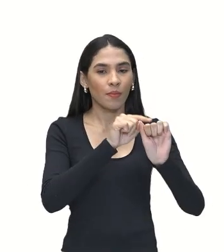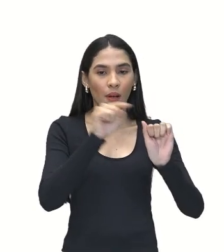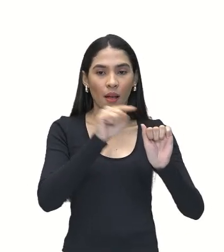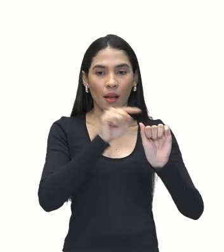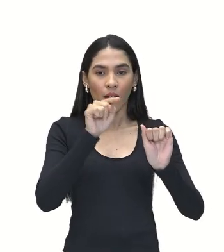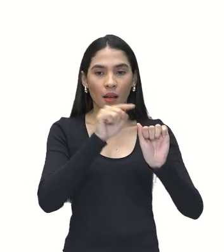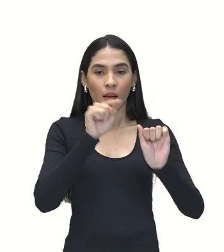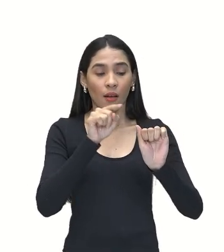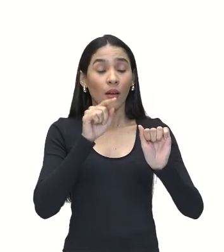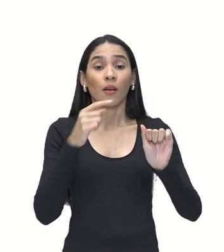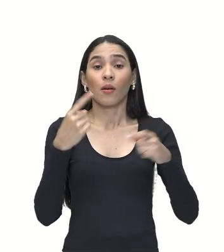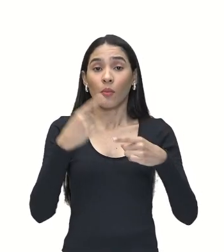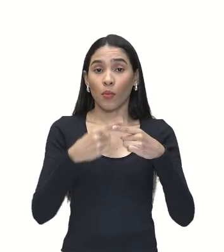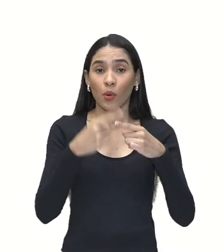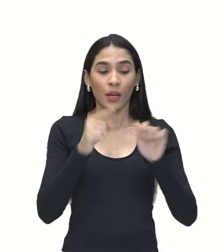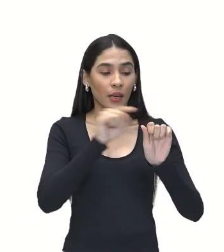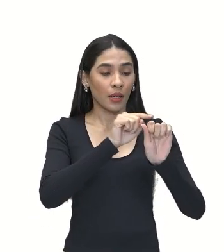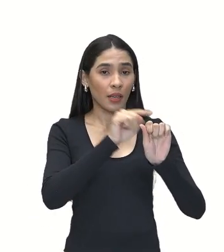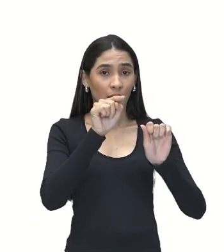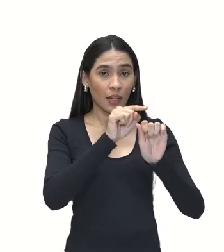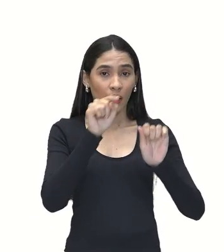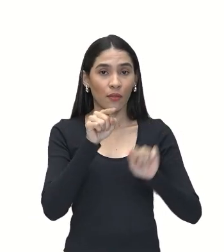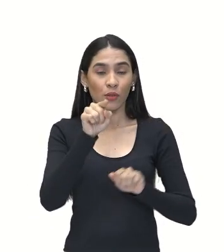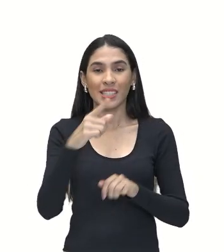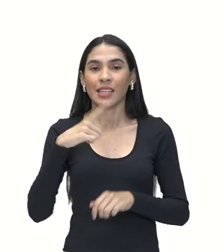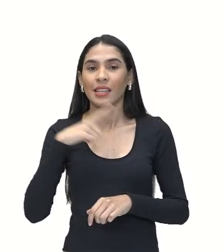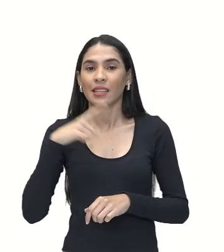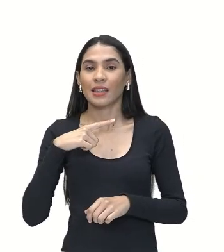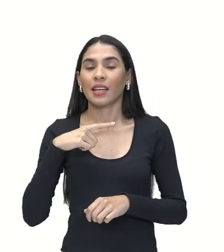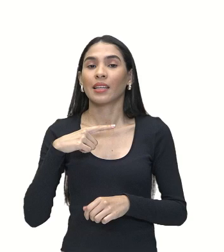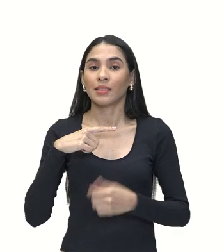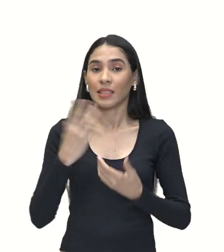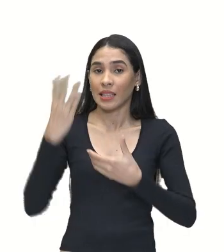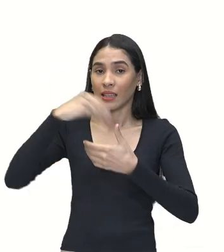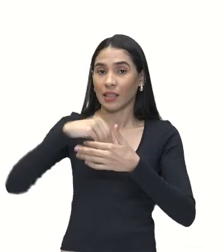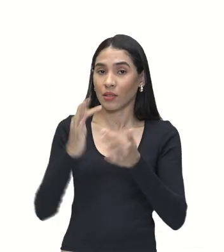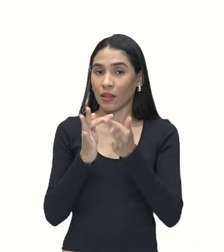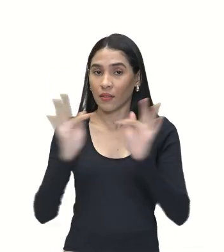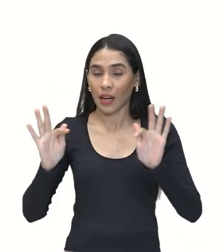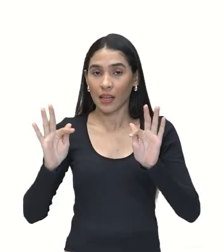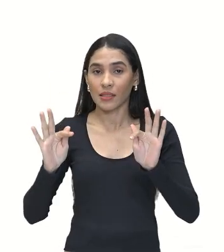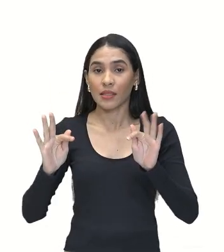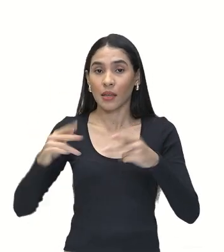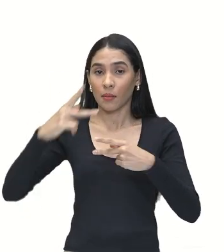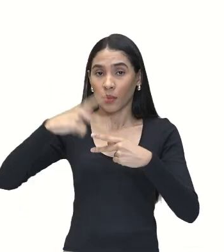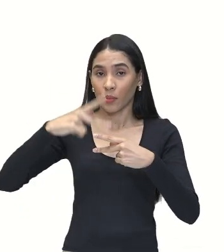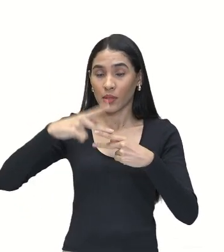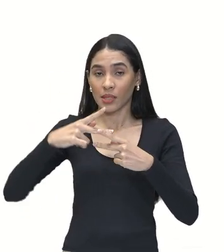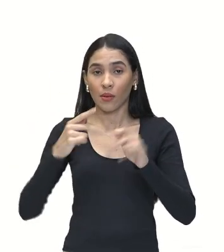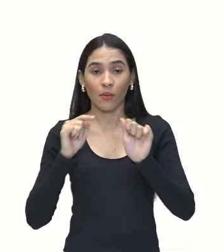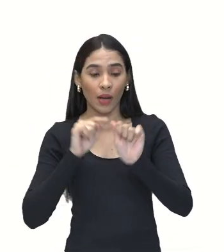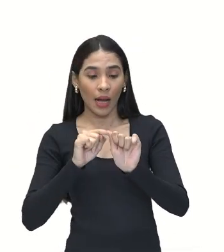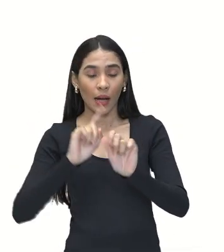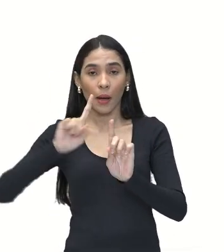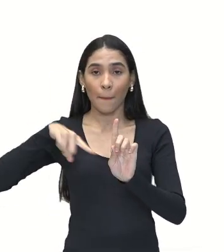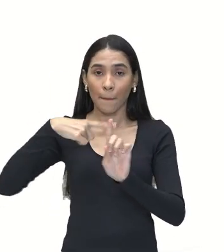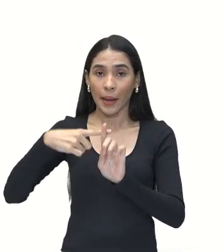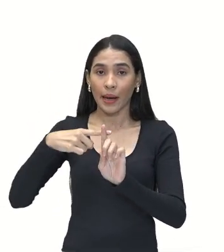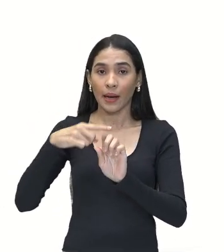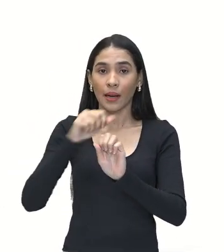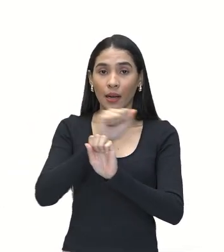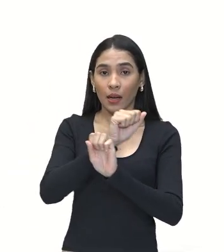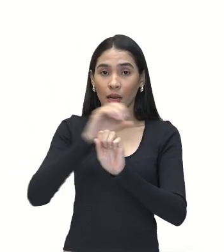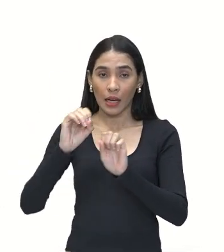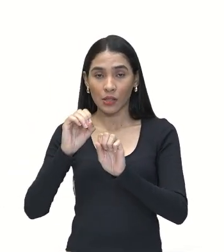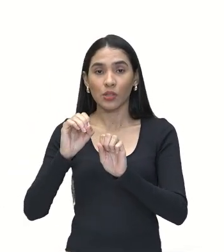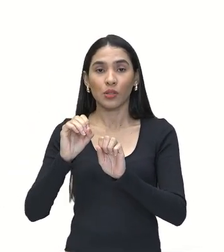a gente sabe que aqui nesta situação a gente tem a presença da preposição a, mais o artigo a, ocorreu uma crase, então a